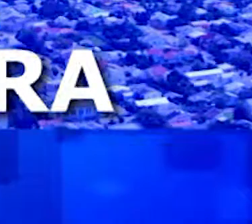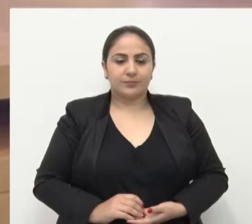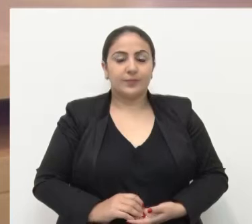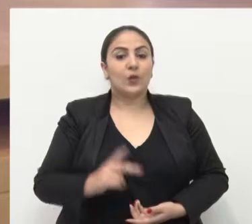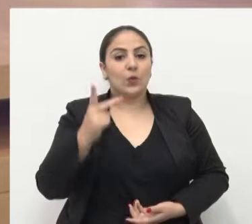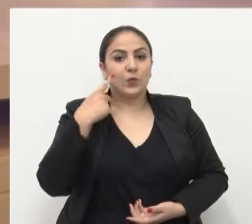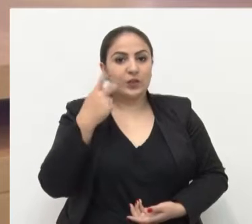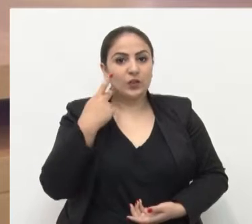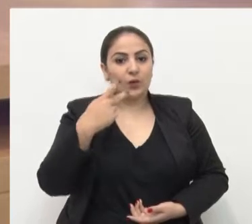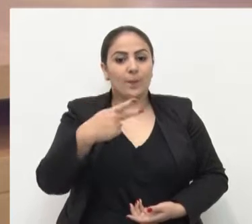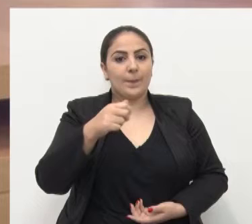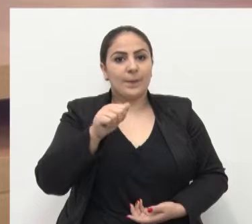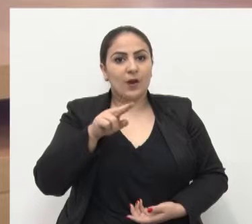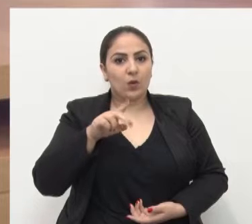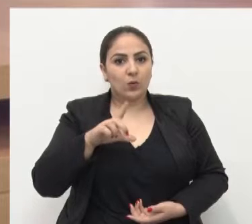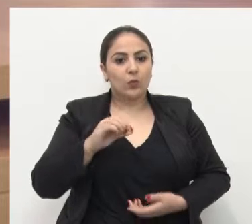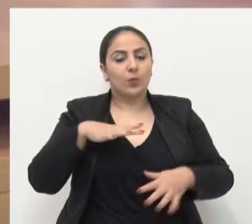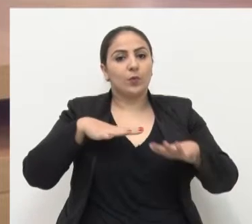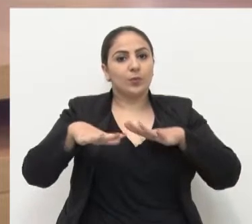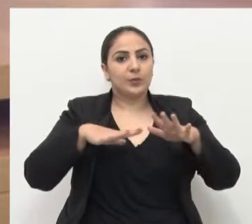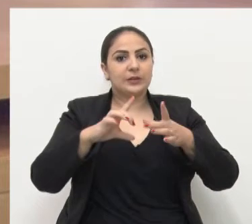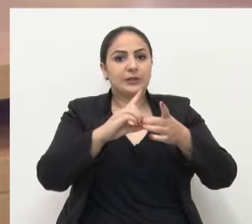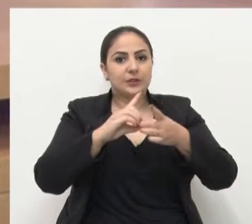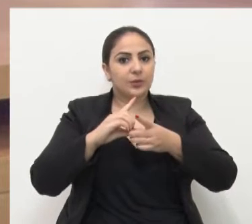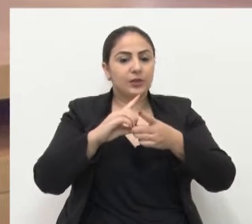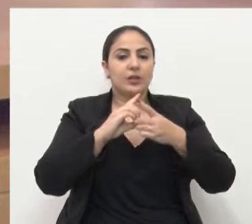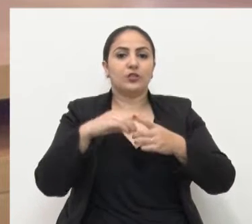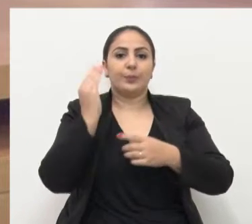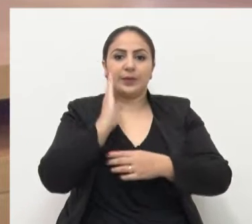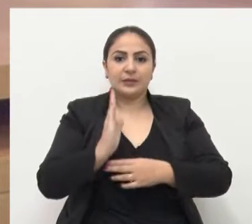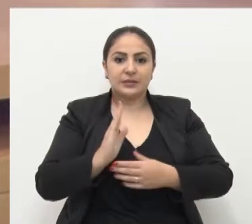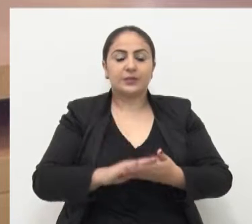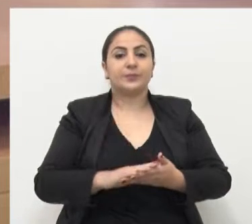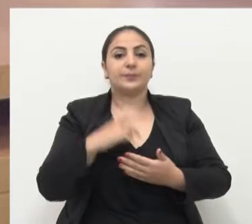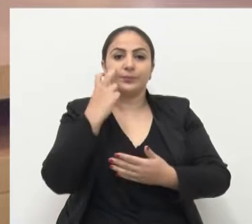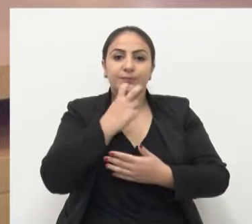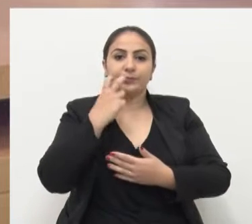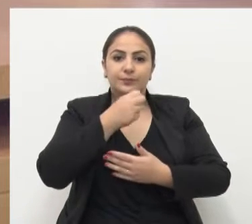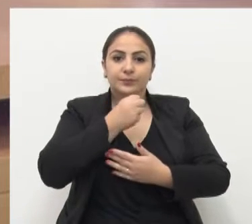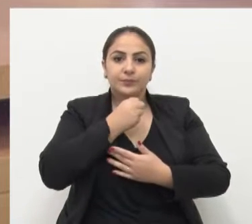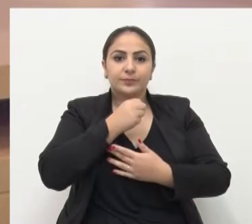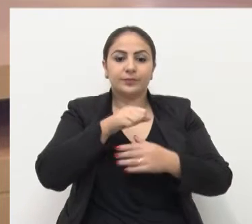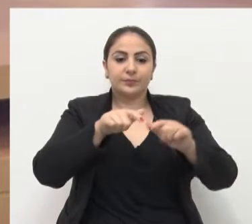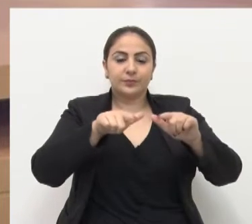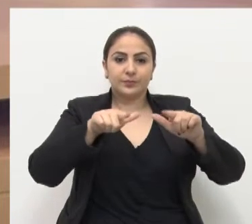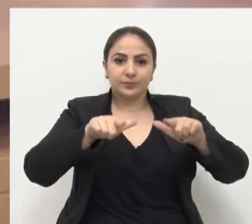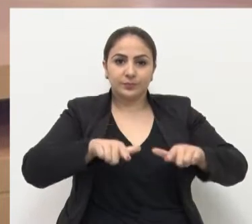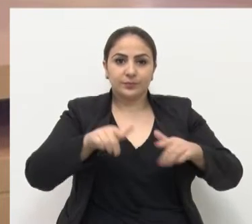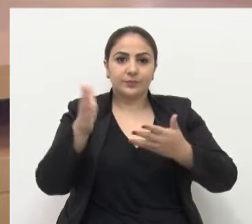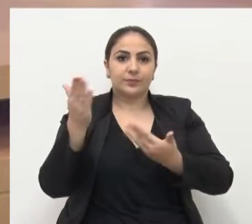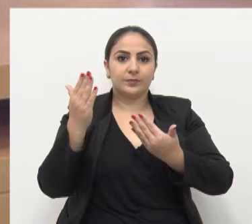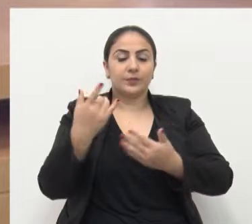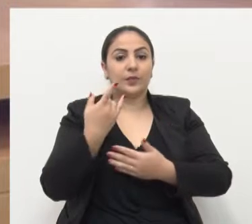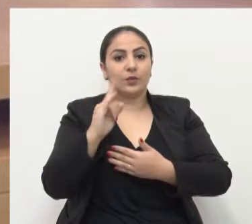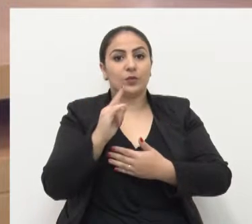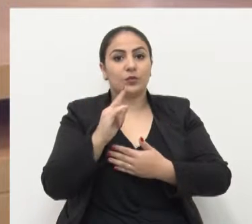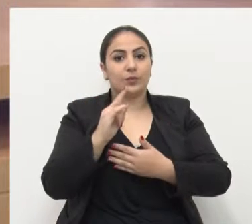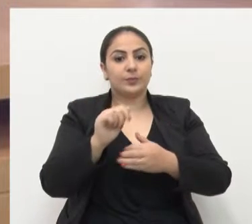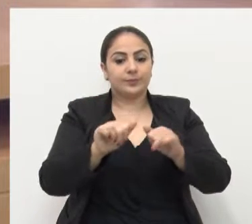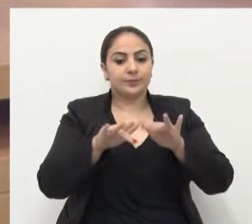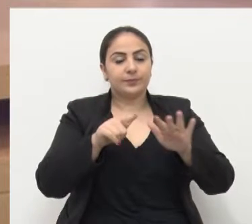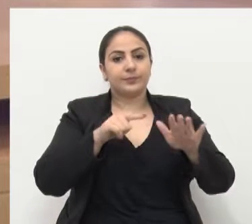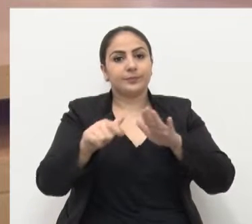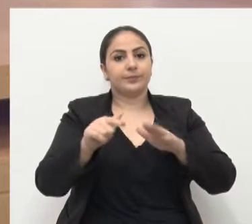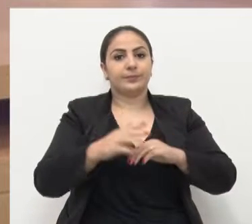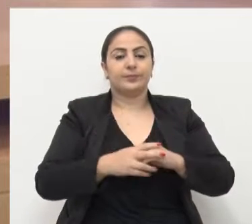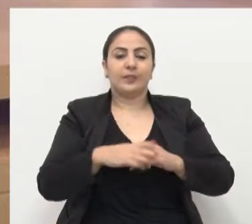o vereador paulo nec do movimento democrático brasileiro foi orador do espaço de honra da última sessão plenária da